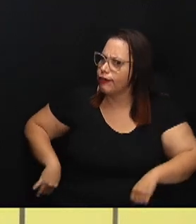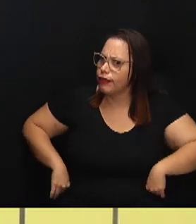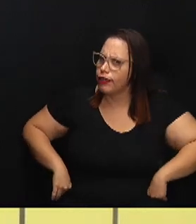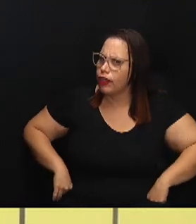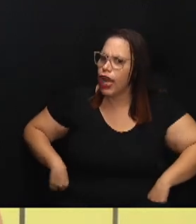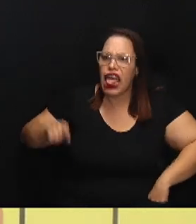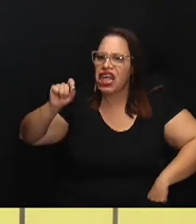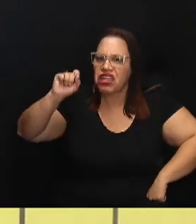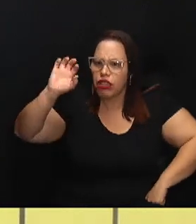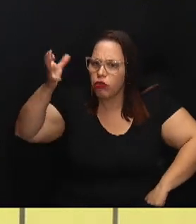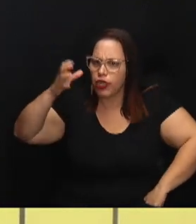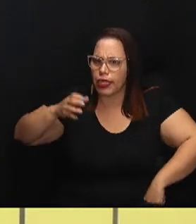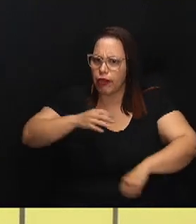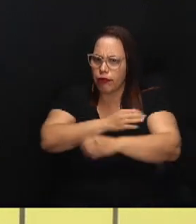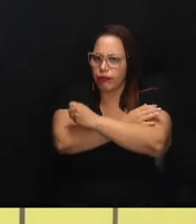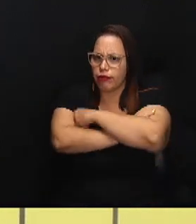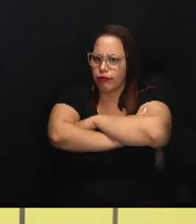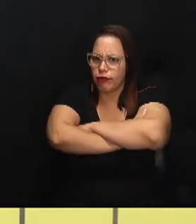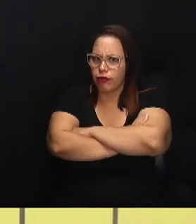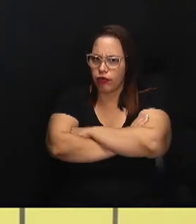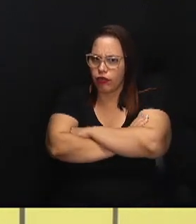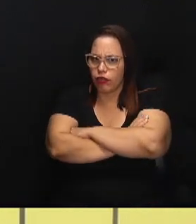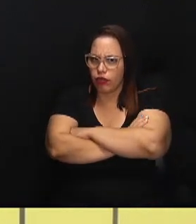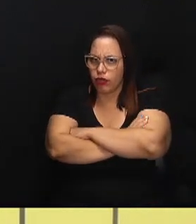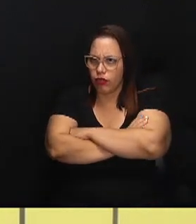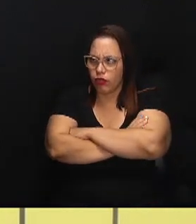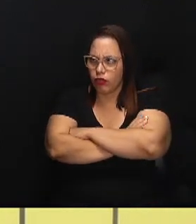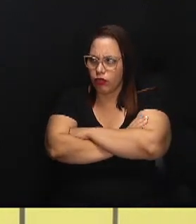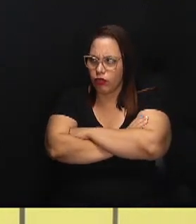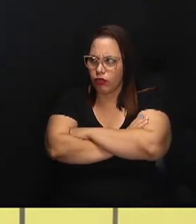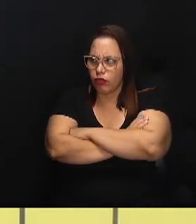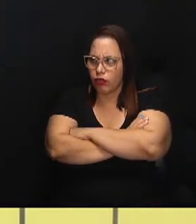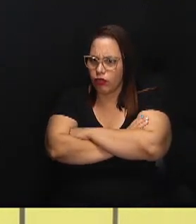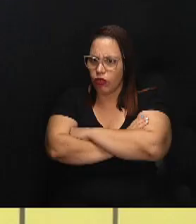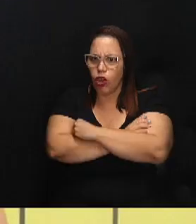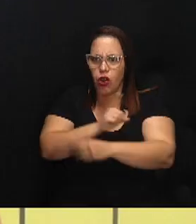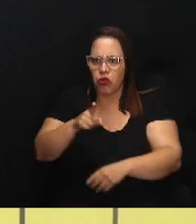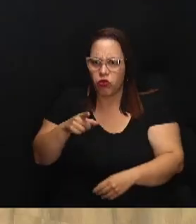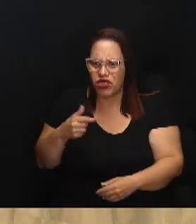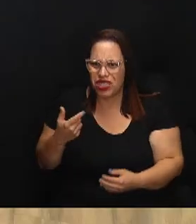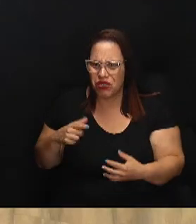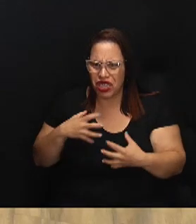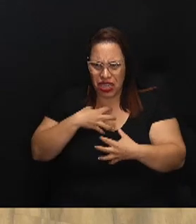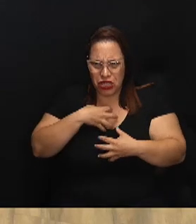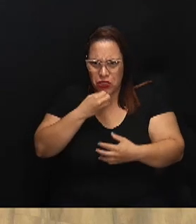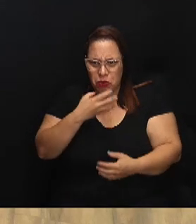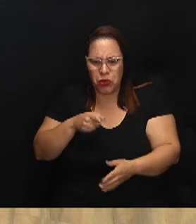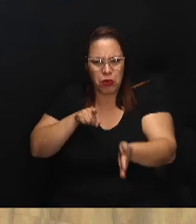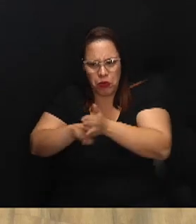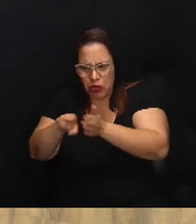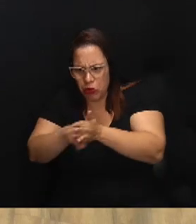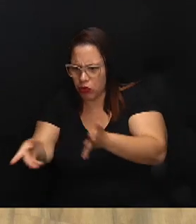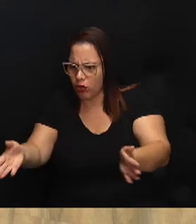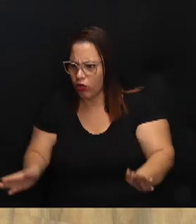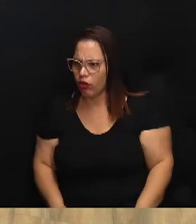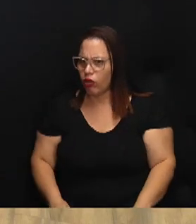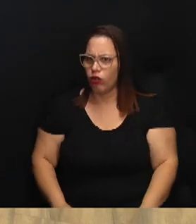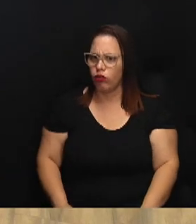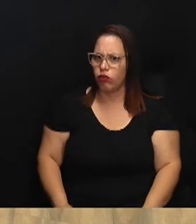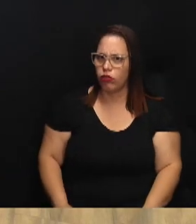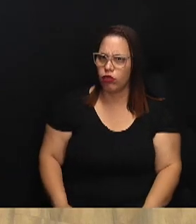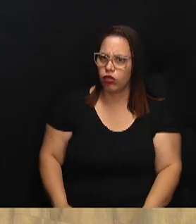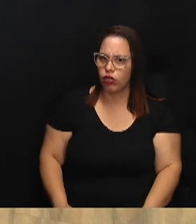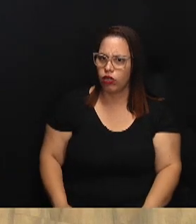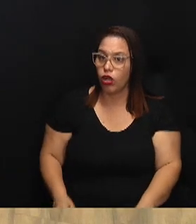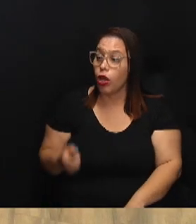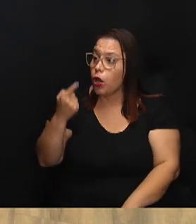tá acontecendo? Ela ficou assim, estatelada. Você tá insegura? Tudo você me pergunta. Ela falou assim: parece que é outra pessoa na minha frente, eu